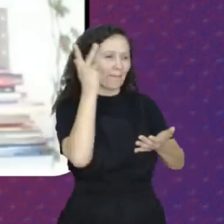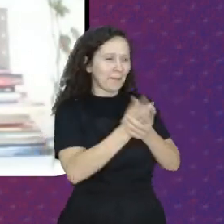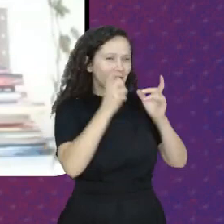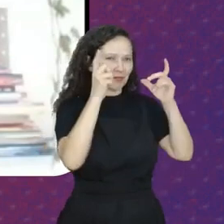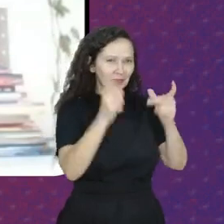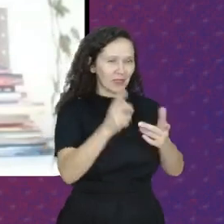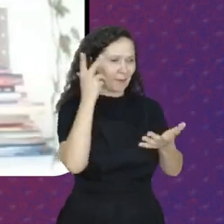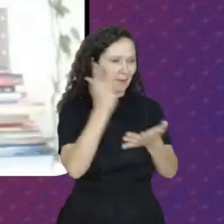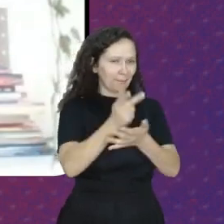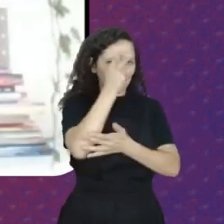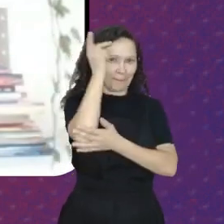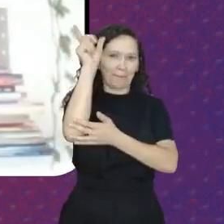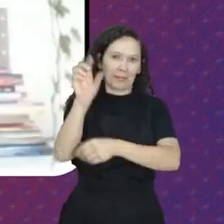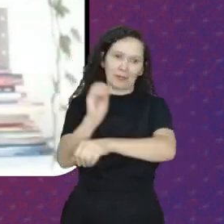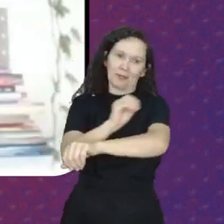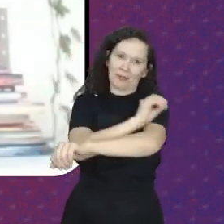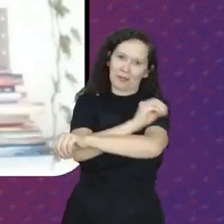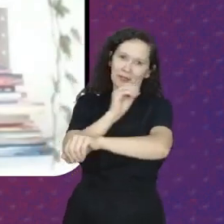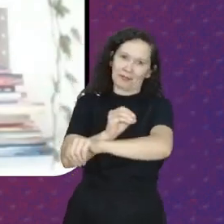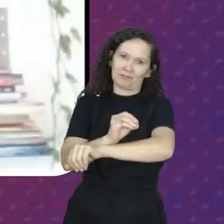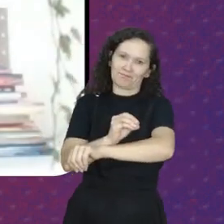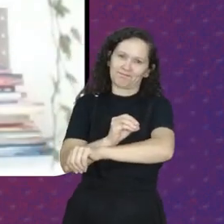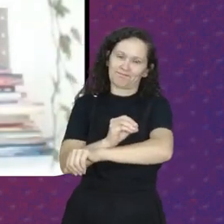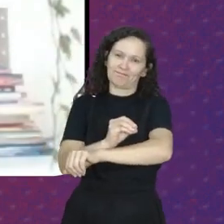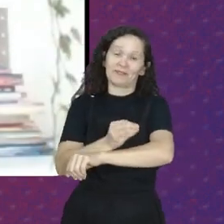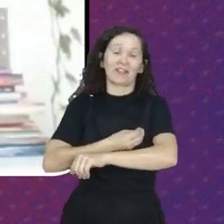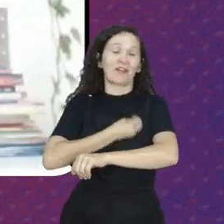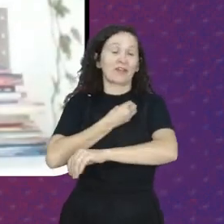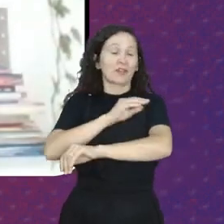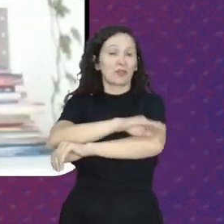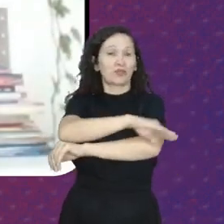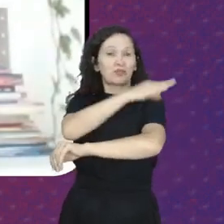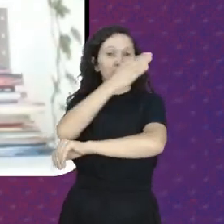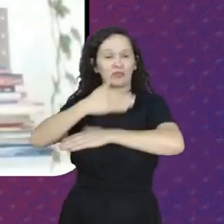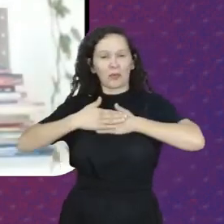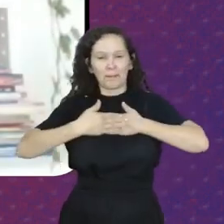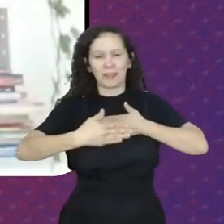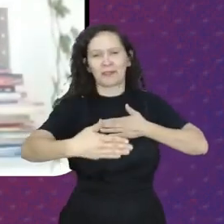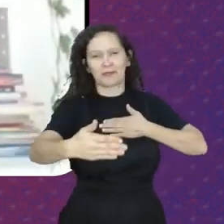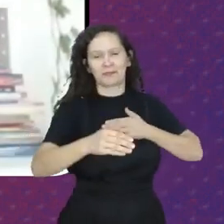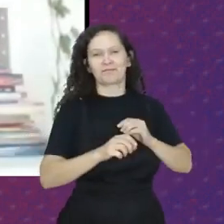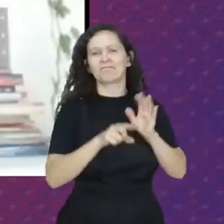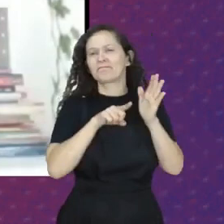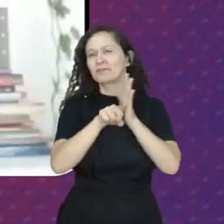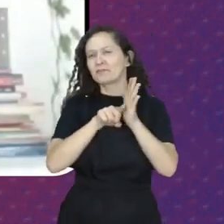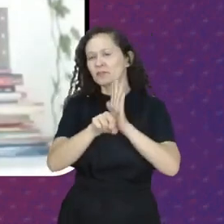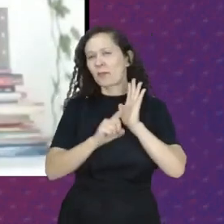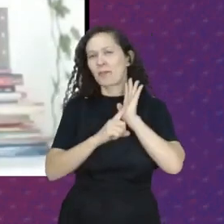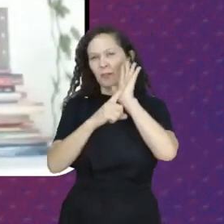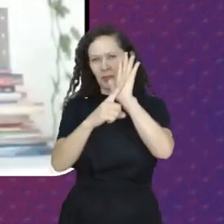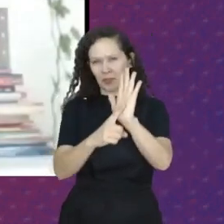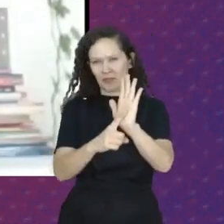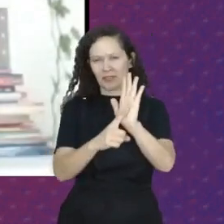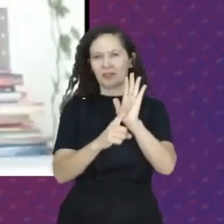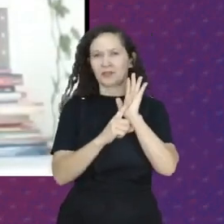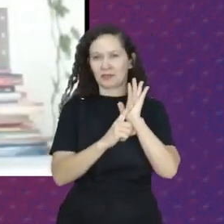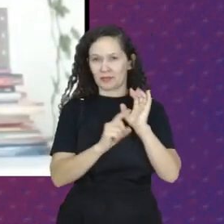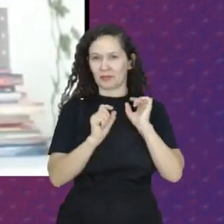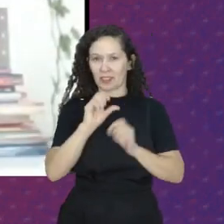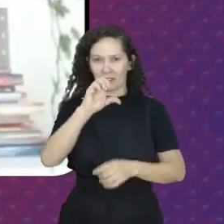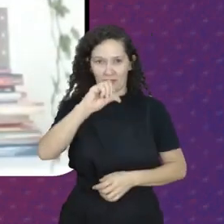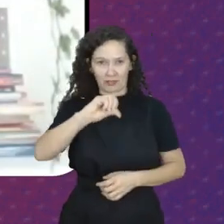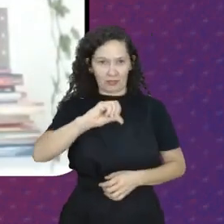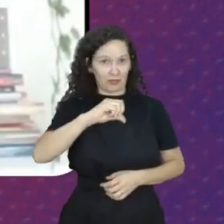lugar, com a mesma pessoa ao longo da vida. Esse estudo mostrou que